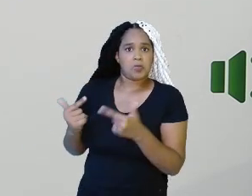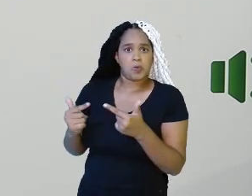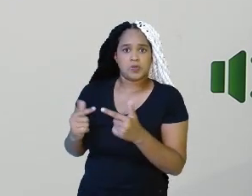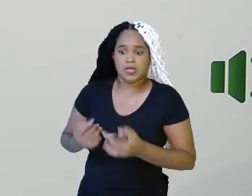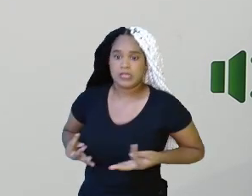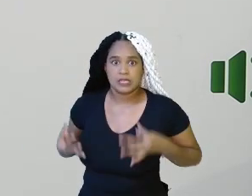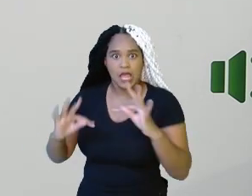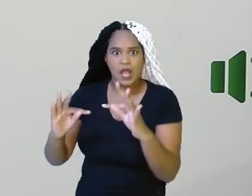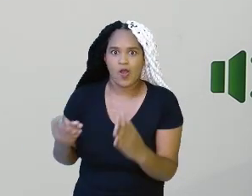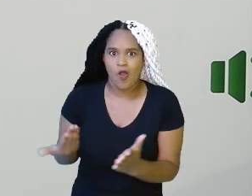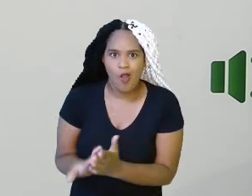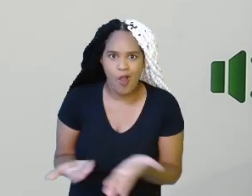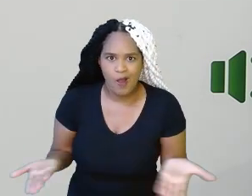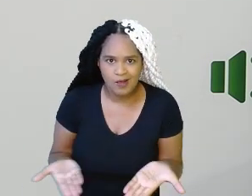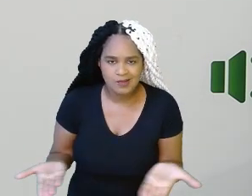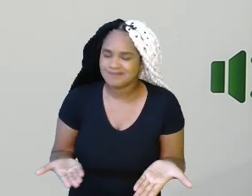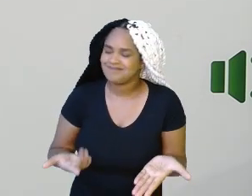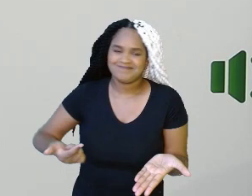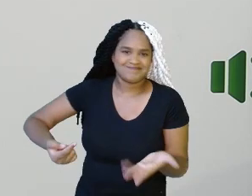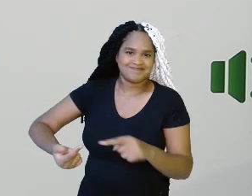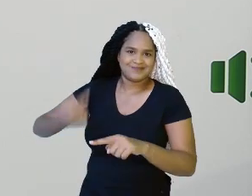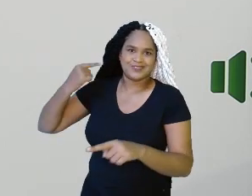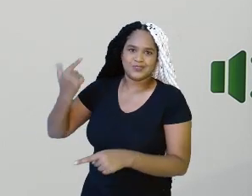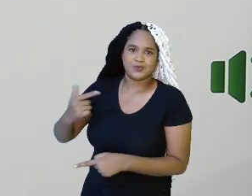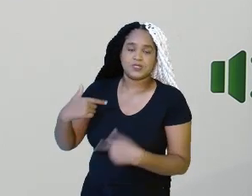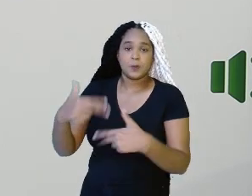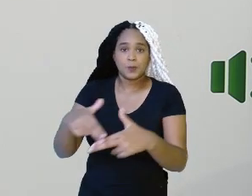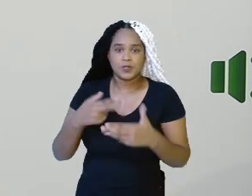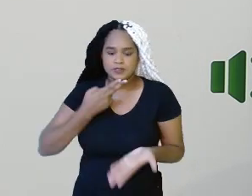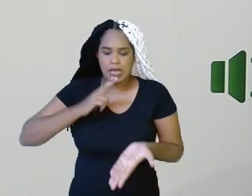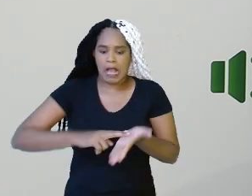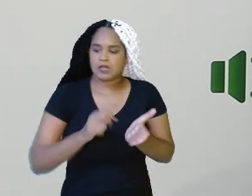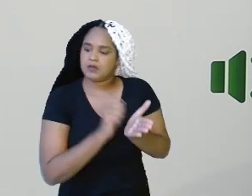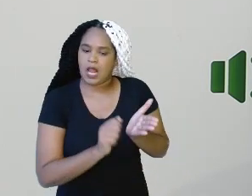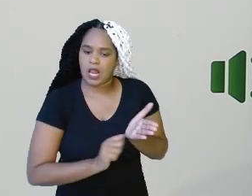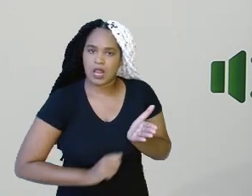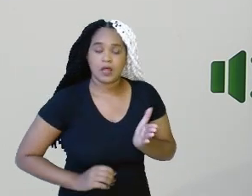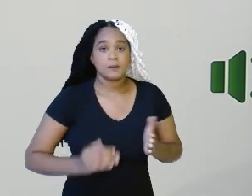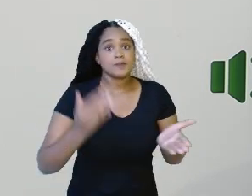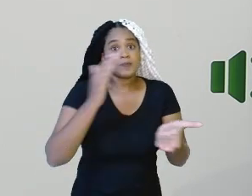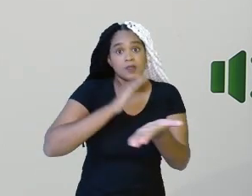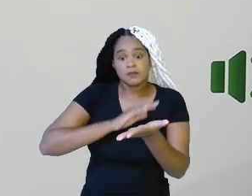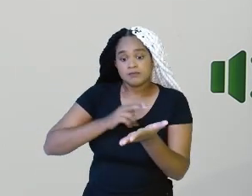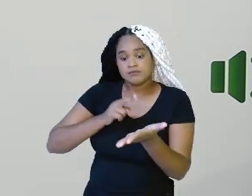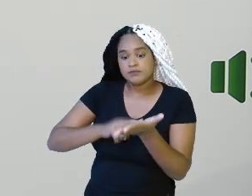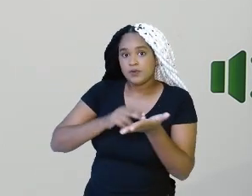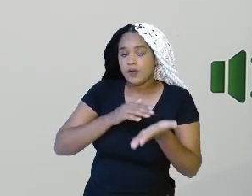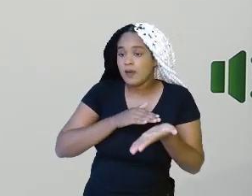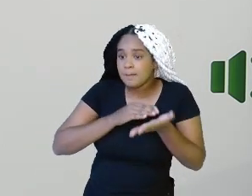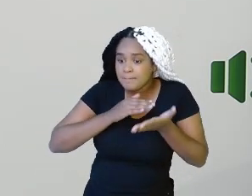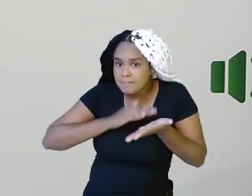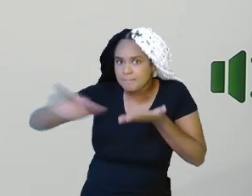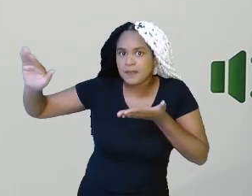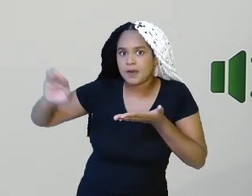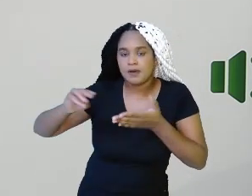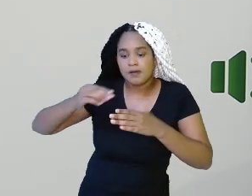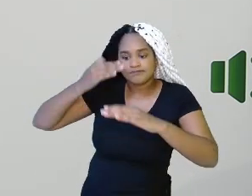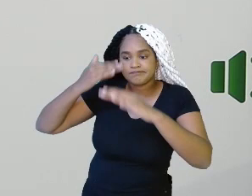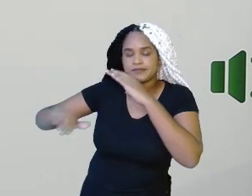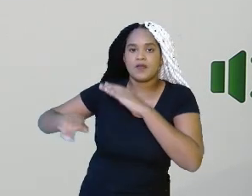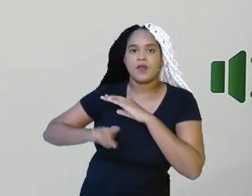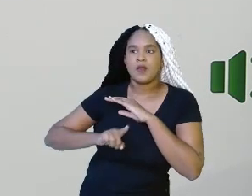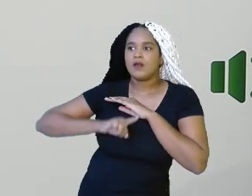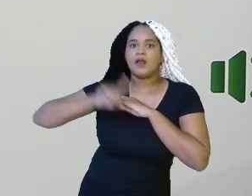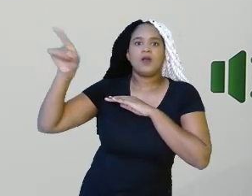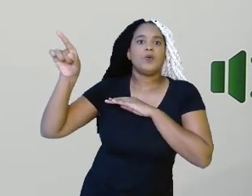tecnologia que nós temos hoje, ele escrevia cartas e enviava ao rei através de